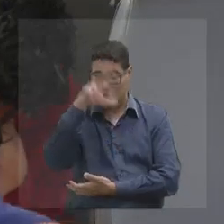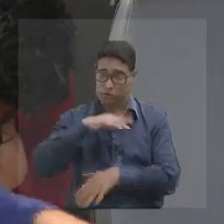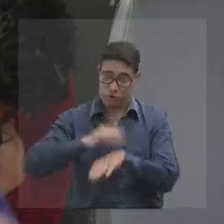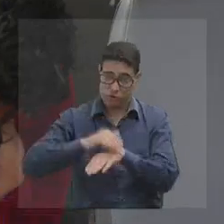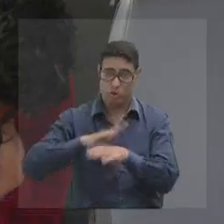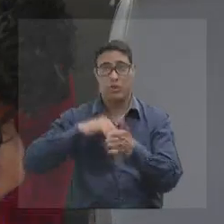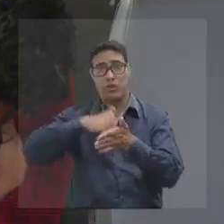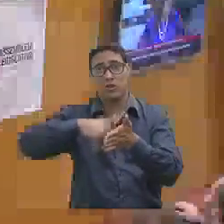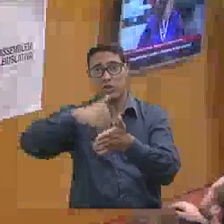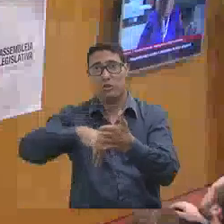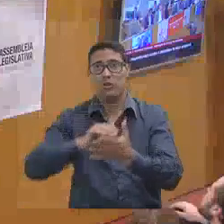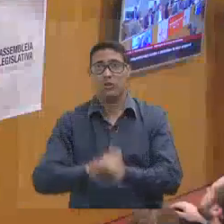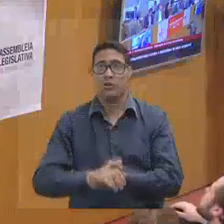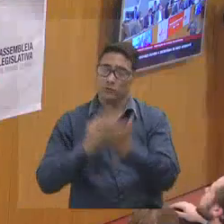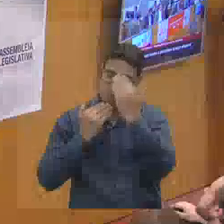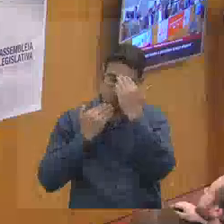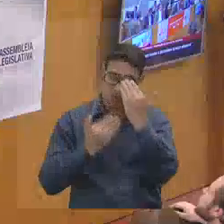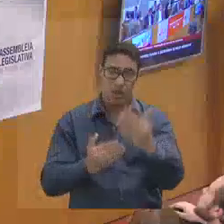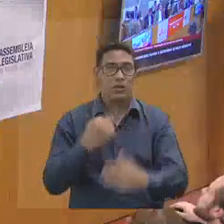Marília